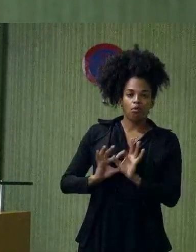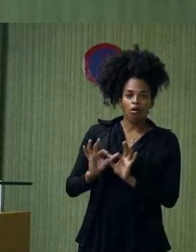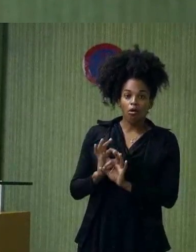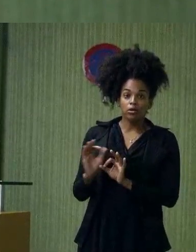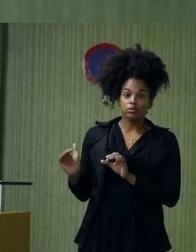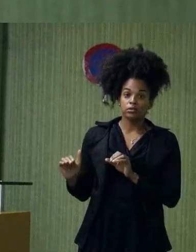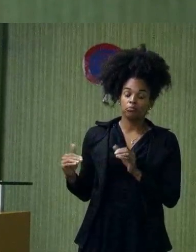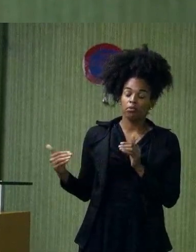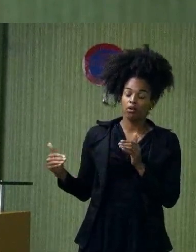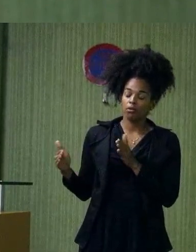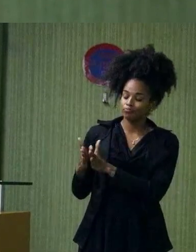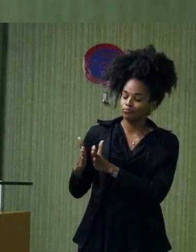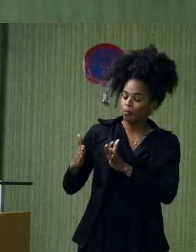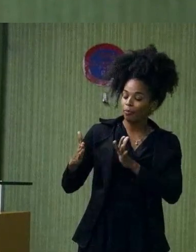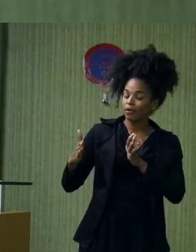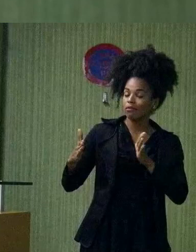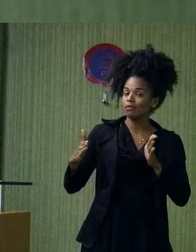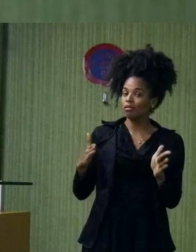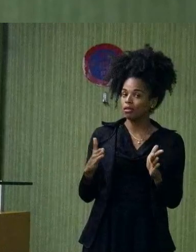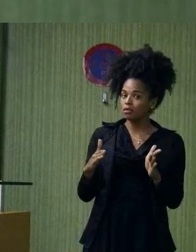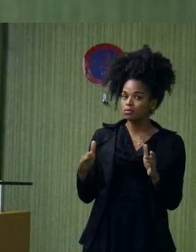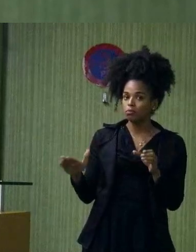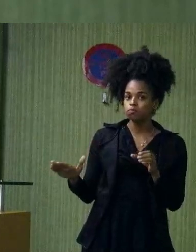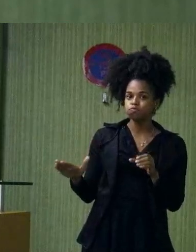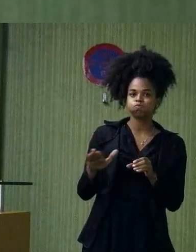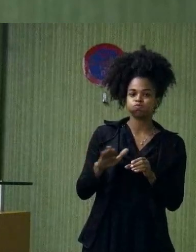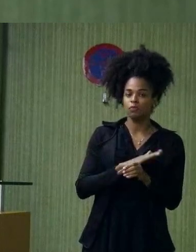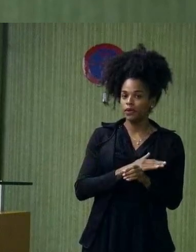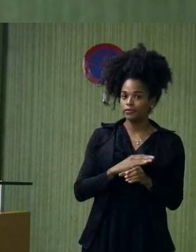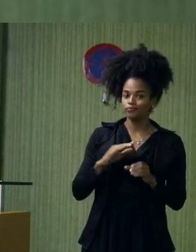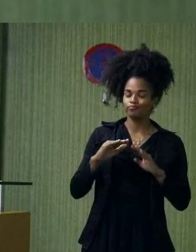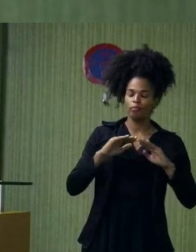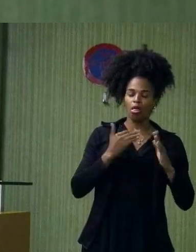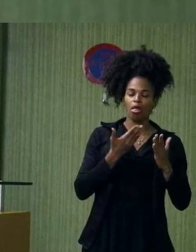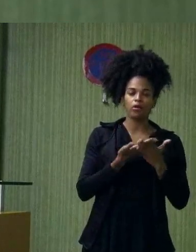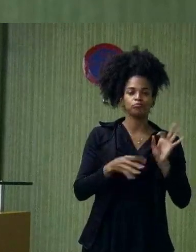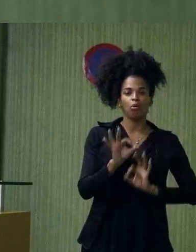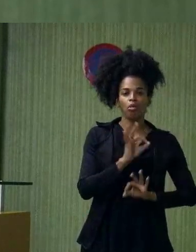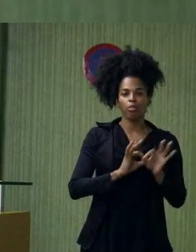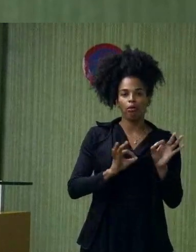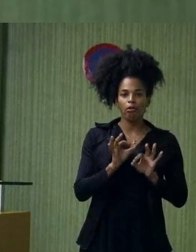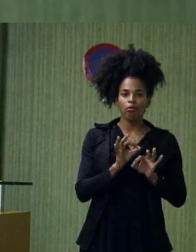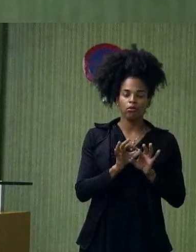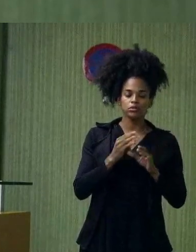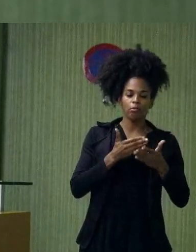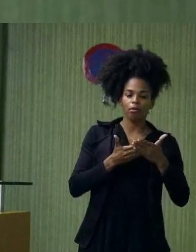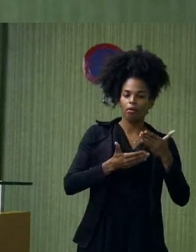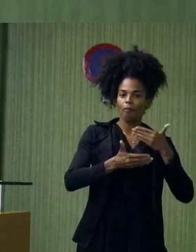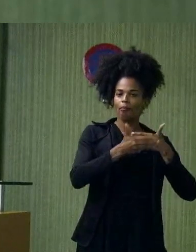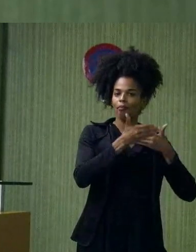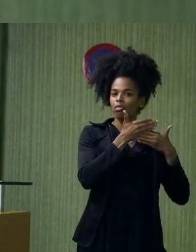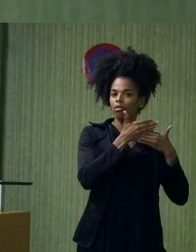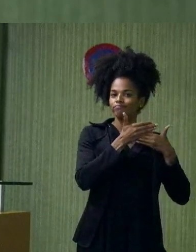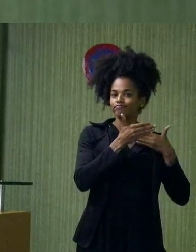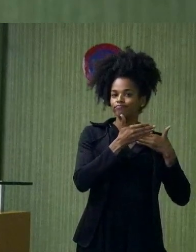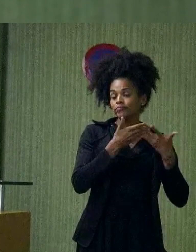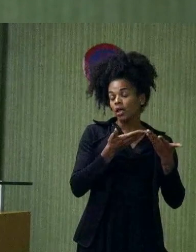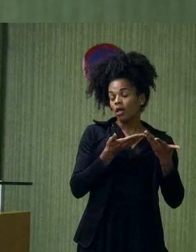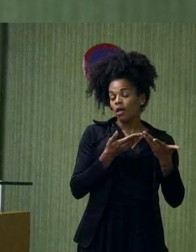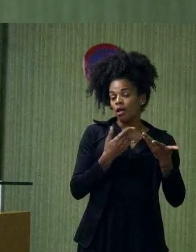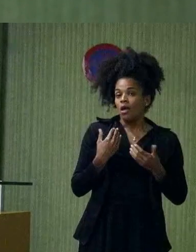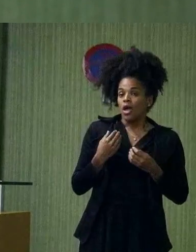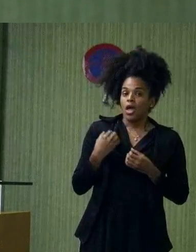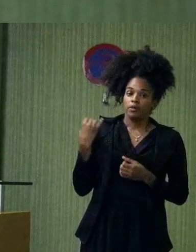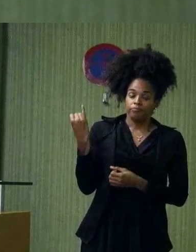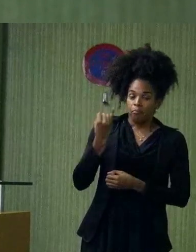outra parte em pala fitas assim atrás é o jeito né uma uma coisa precária não é o adequado mas é como